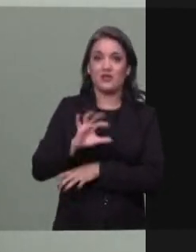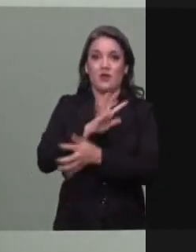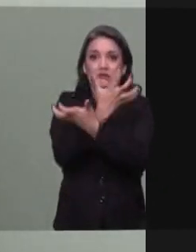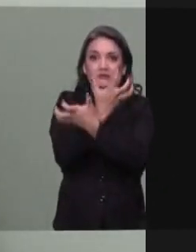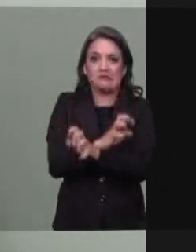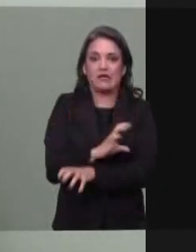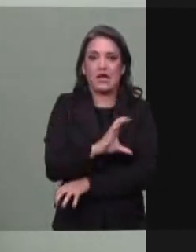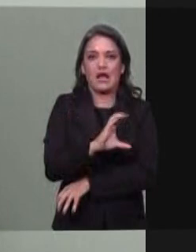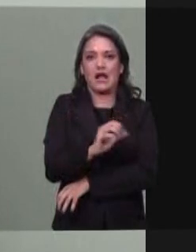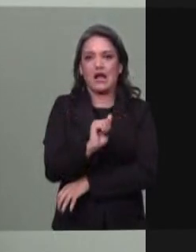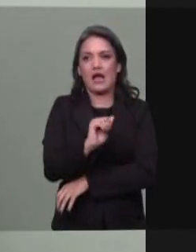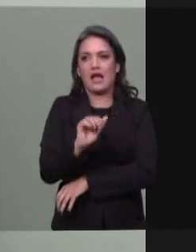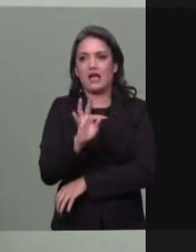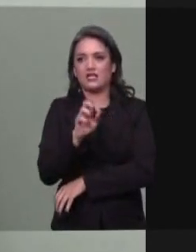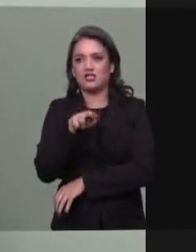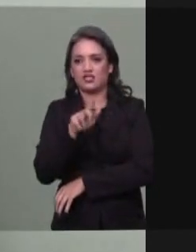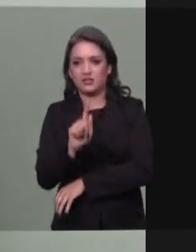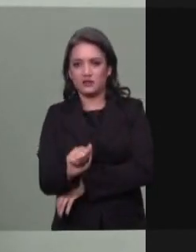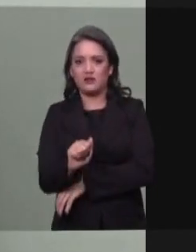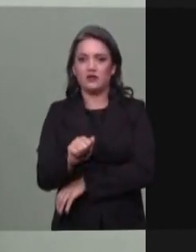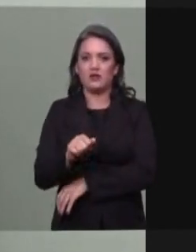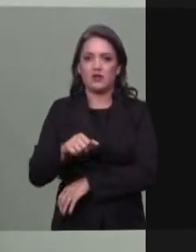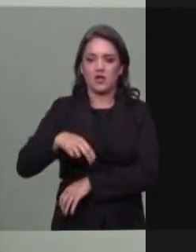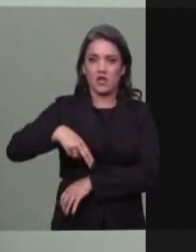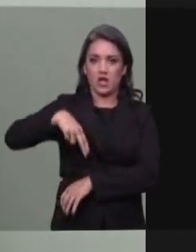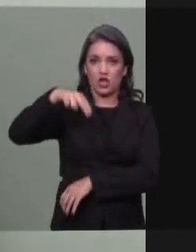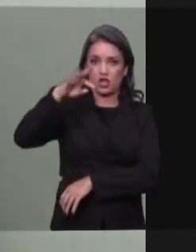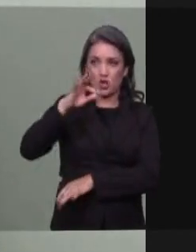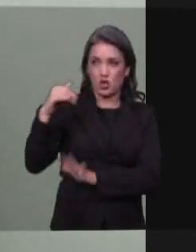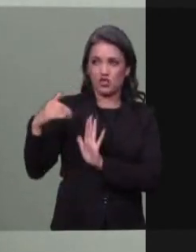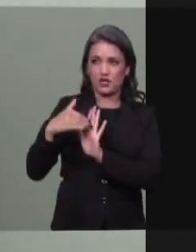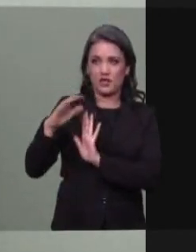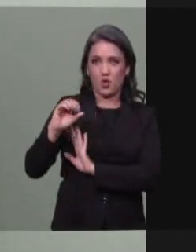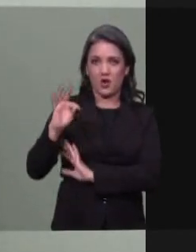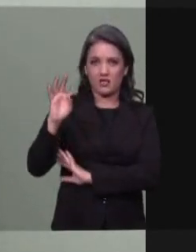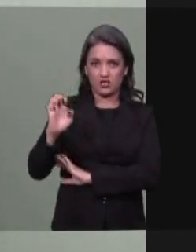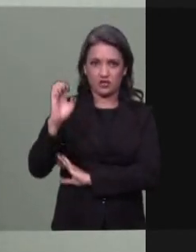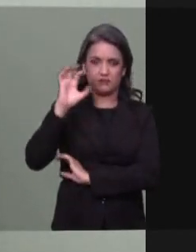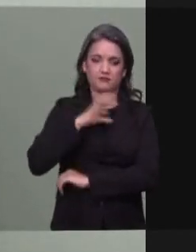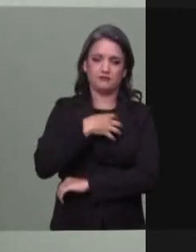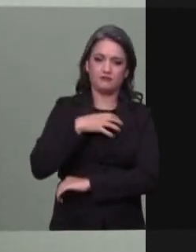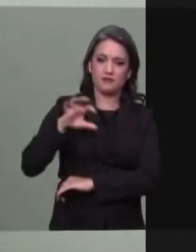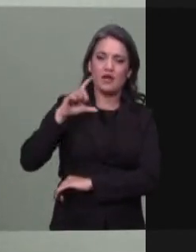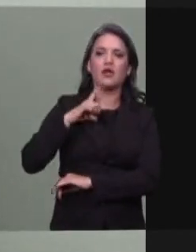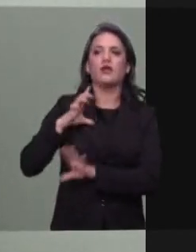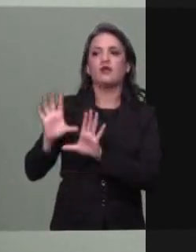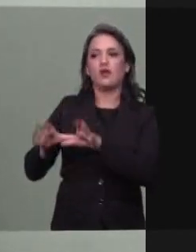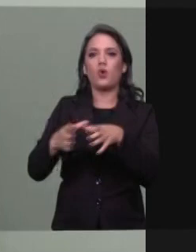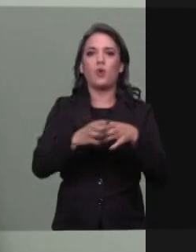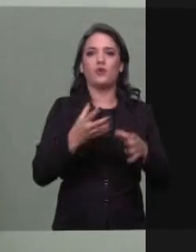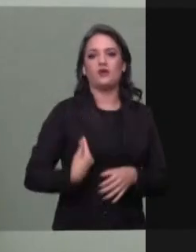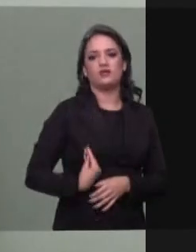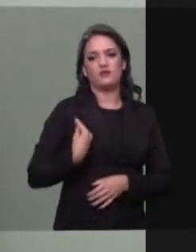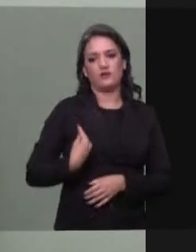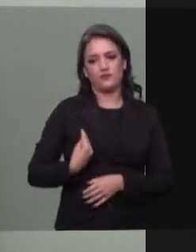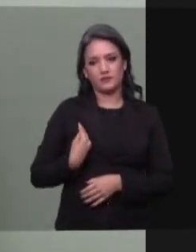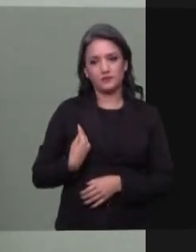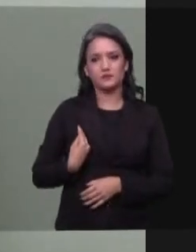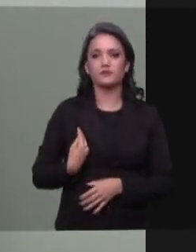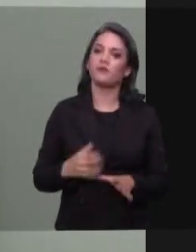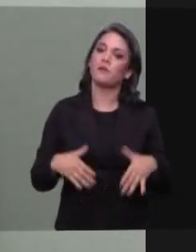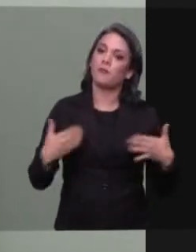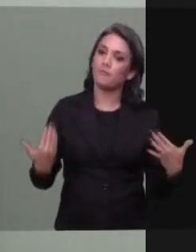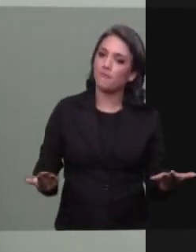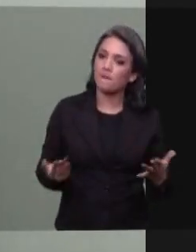Caatinga, que é exatamente a região de norte e oeste da Bahia, onde nós temos essas comunidades vivendo. e por